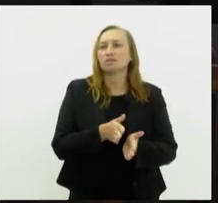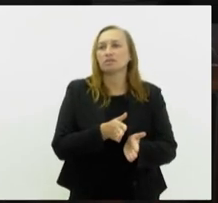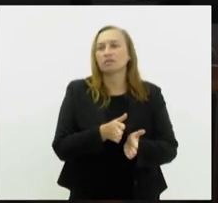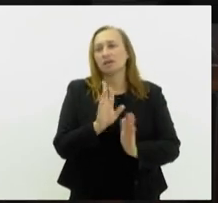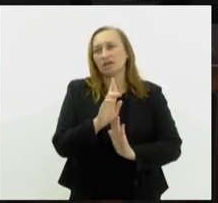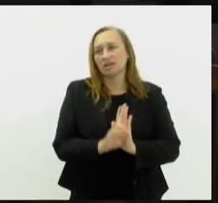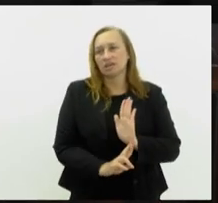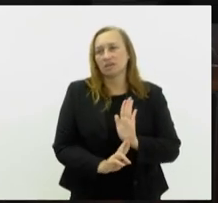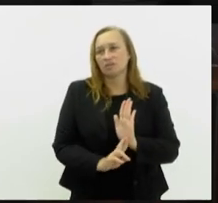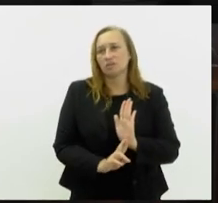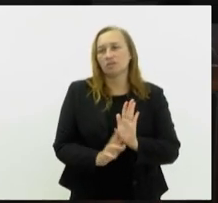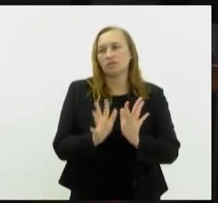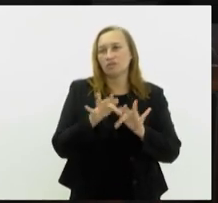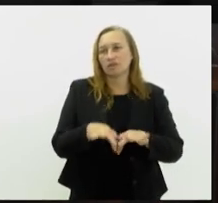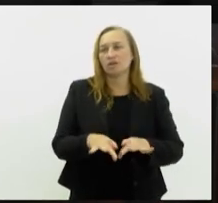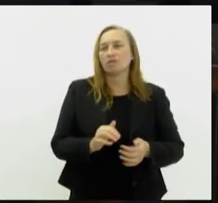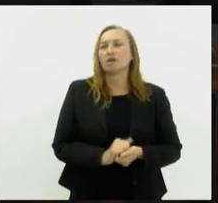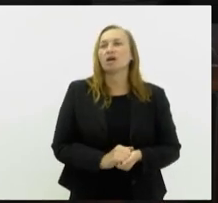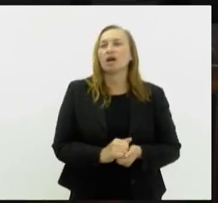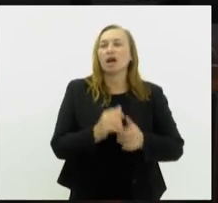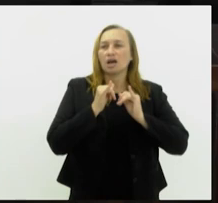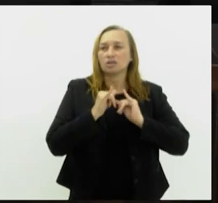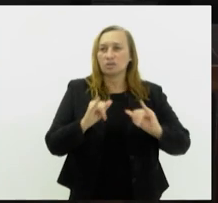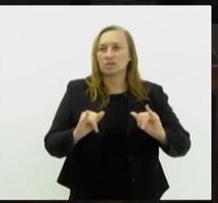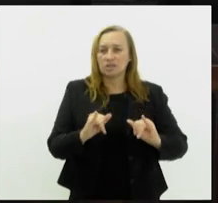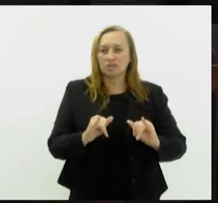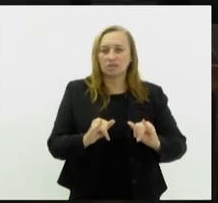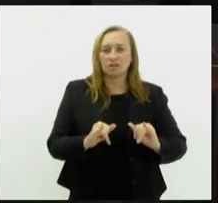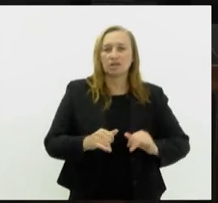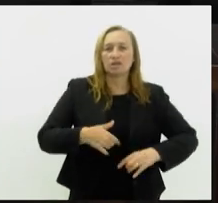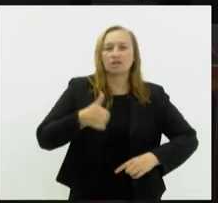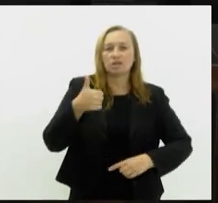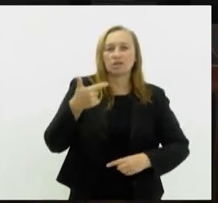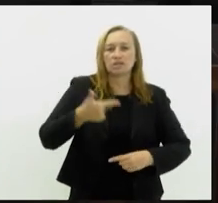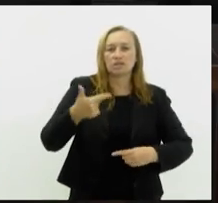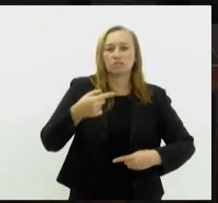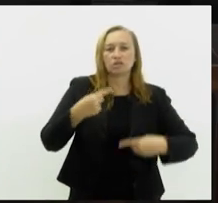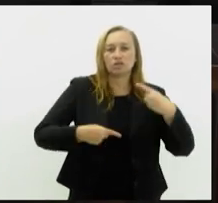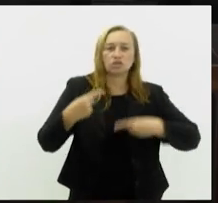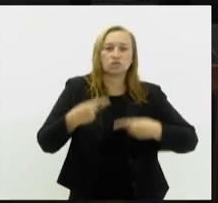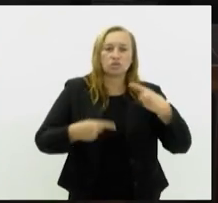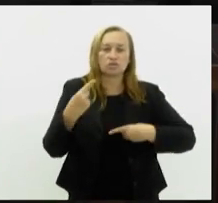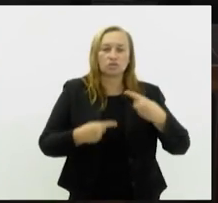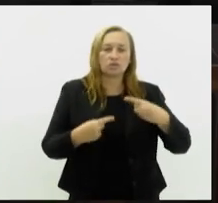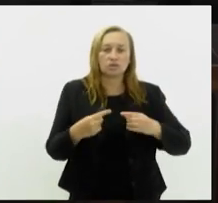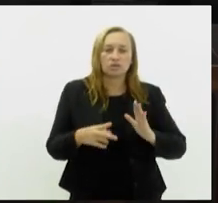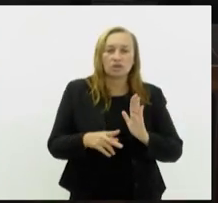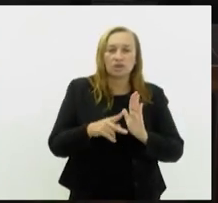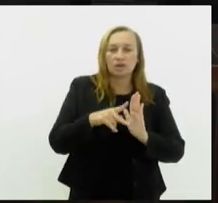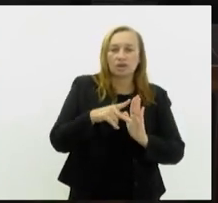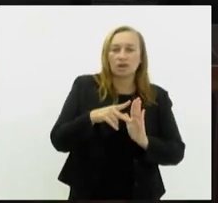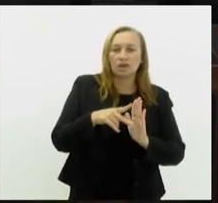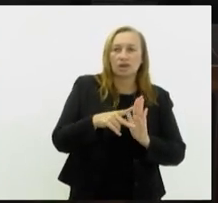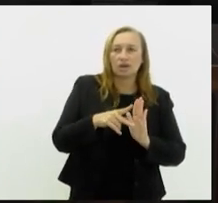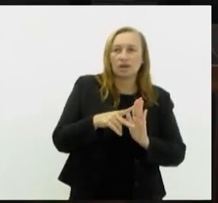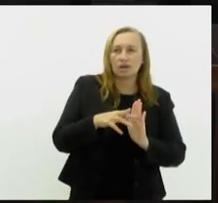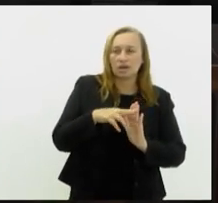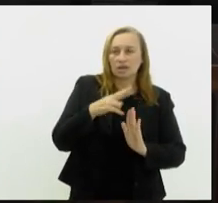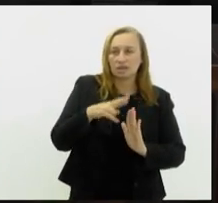final. Anuncio. Em tramitação ordinária, em segunda discussão, redação do vencido assim